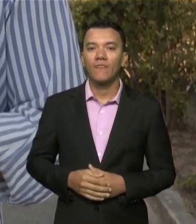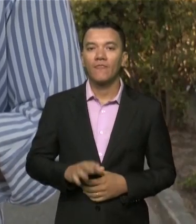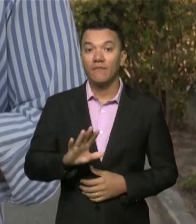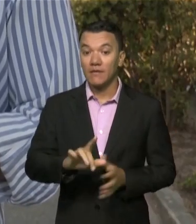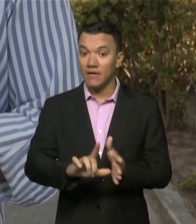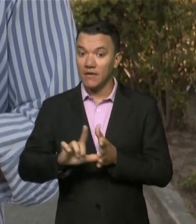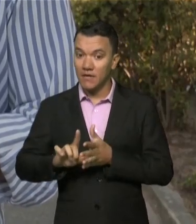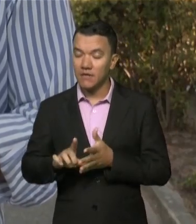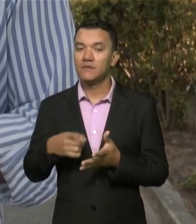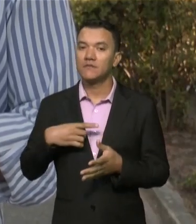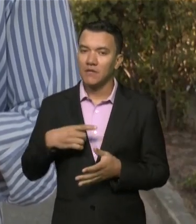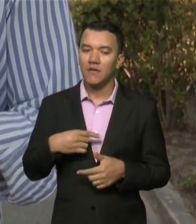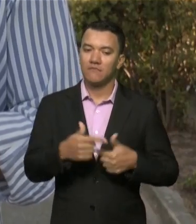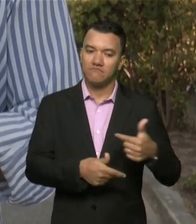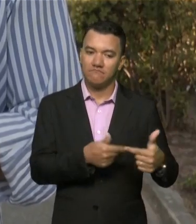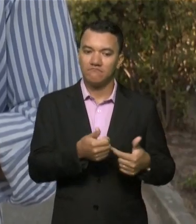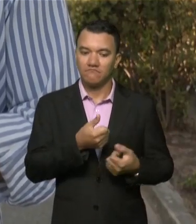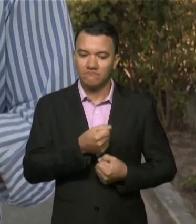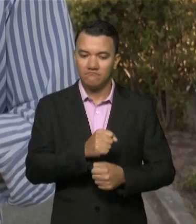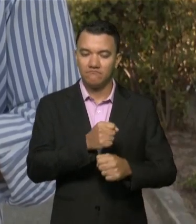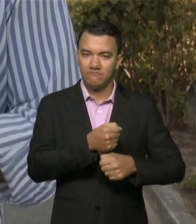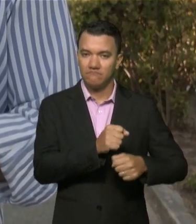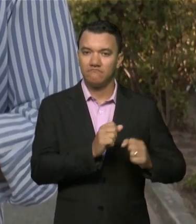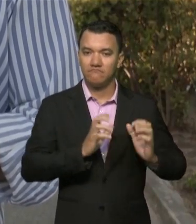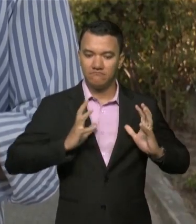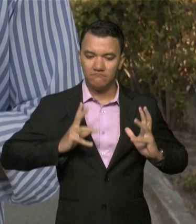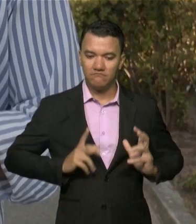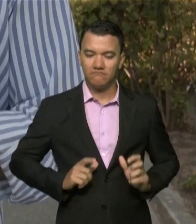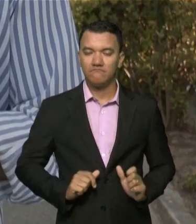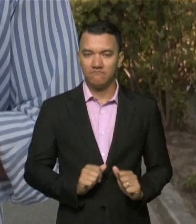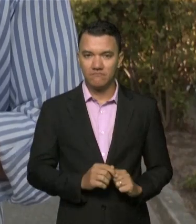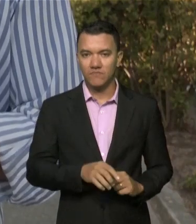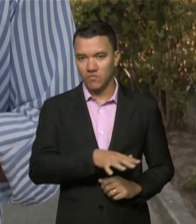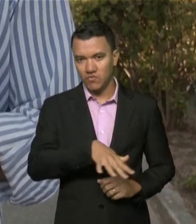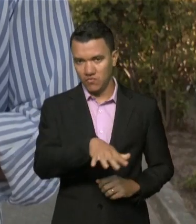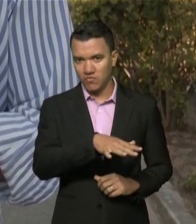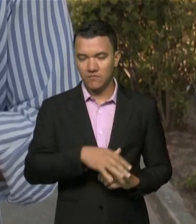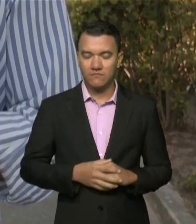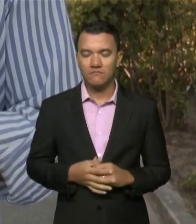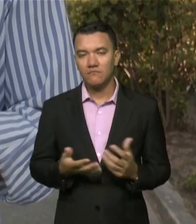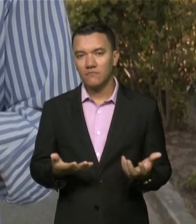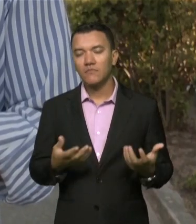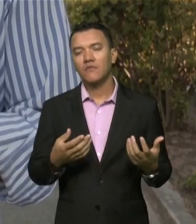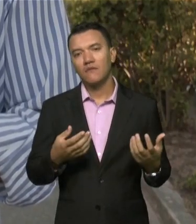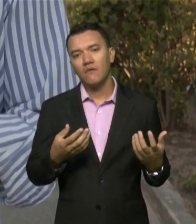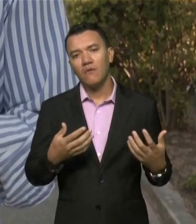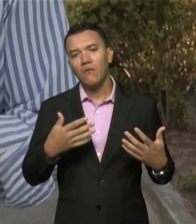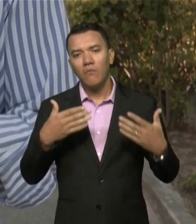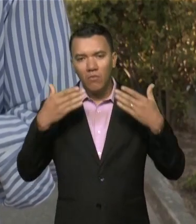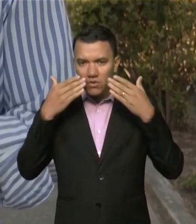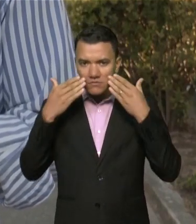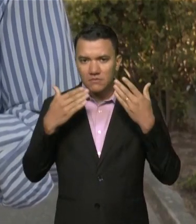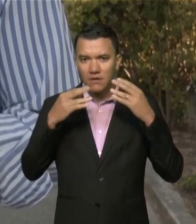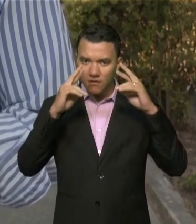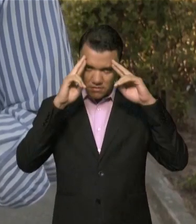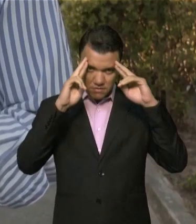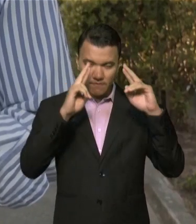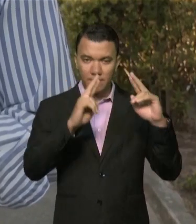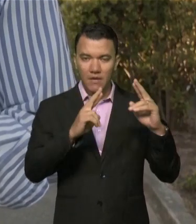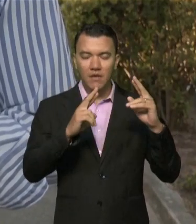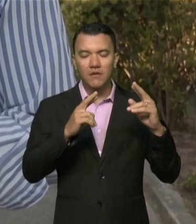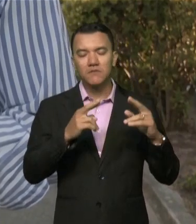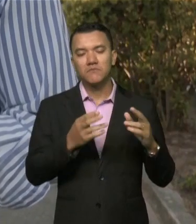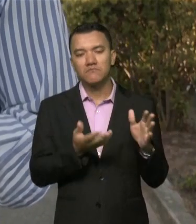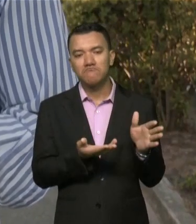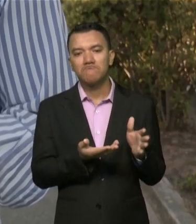um serviço de limpeza e higienização dos túmulos, como forma de demonstração de respeito e admiração